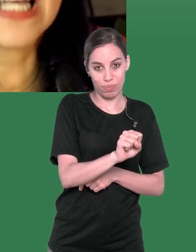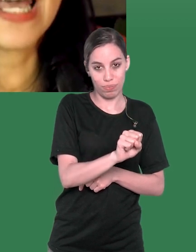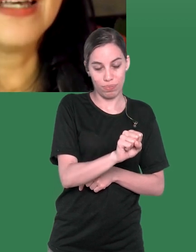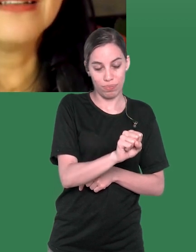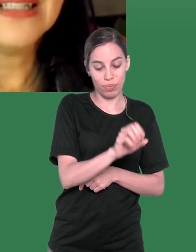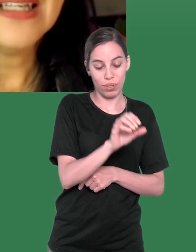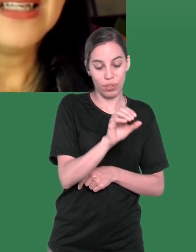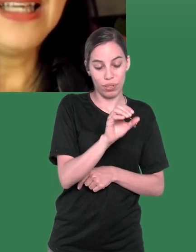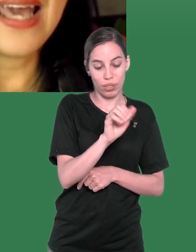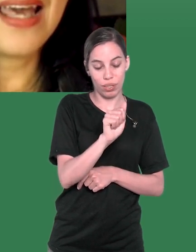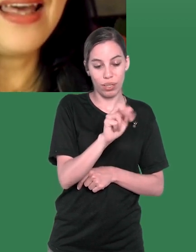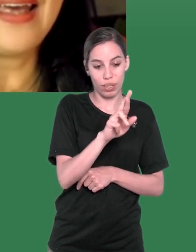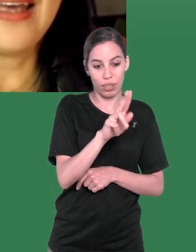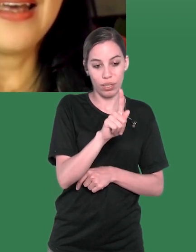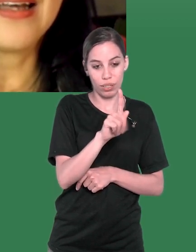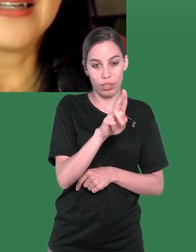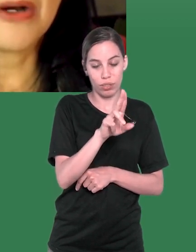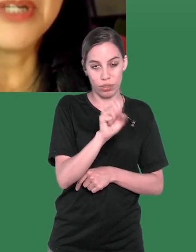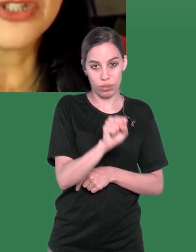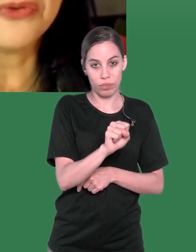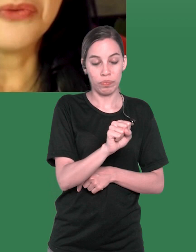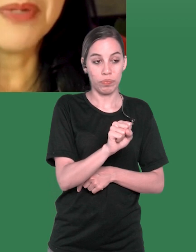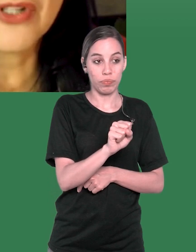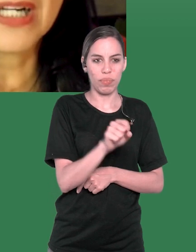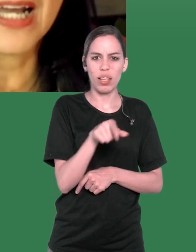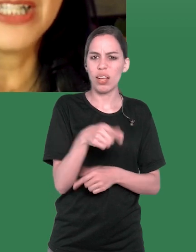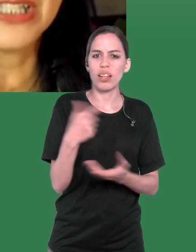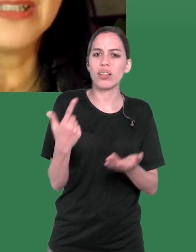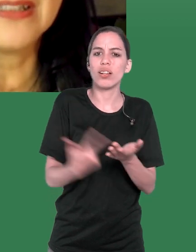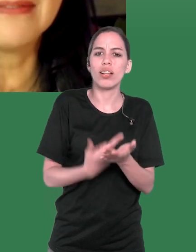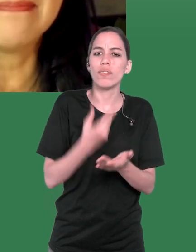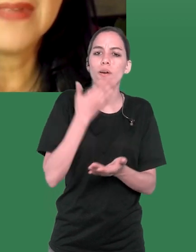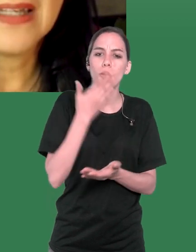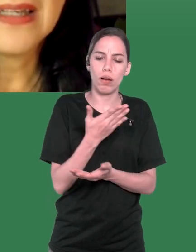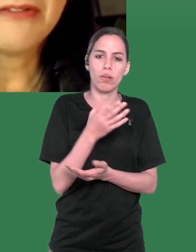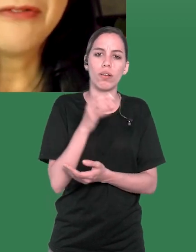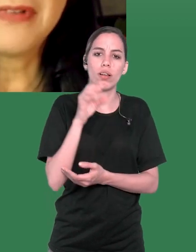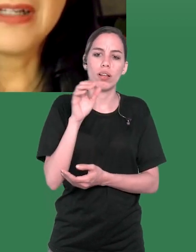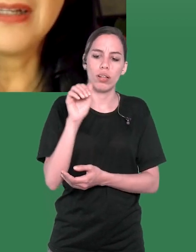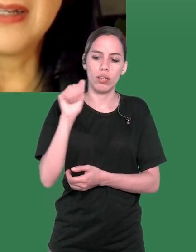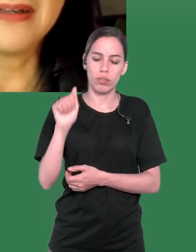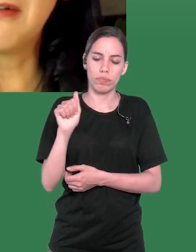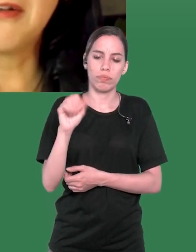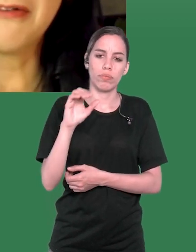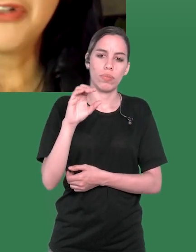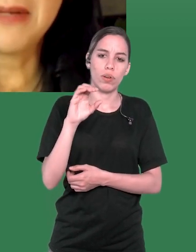livro Odisseia, e é realmente um personagem